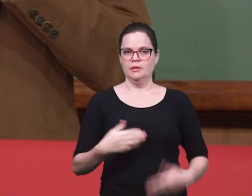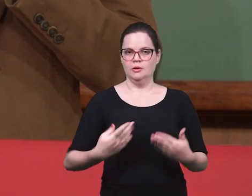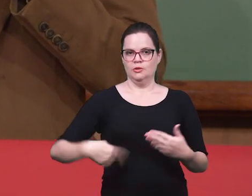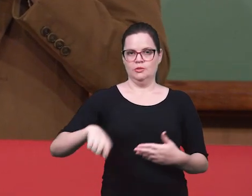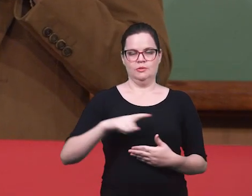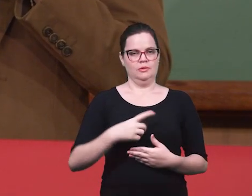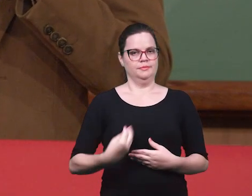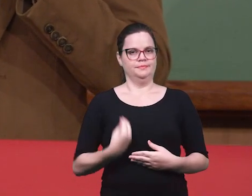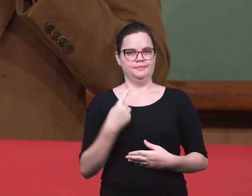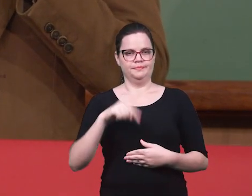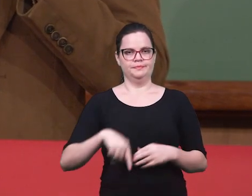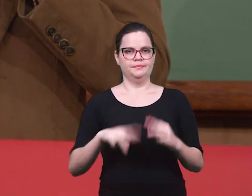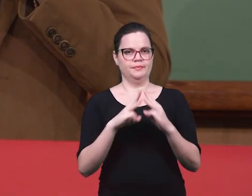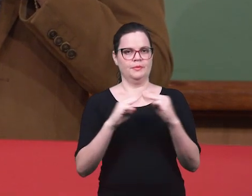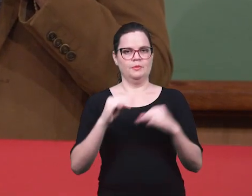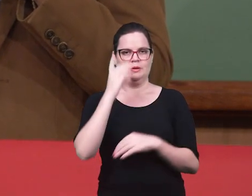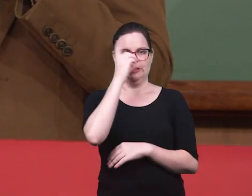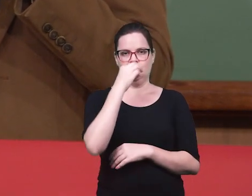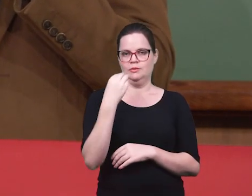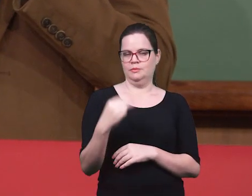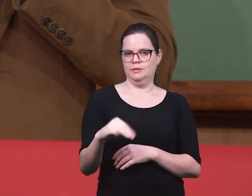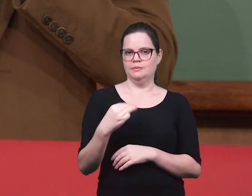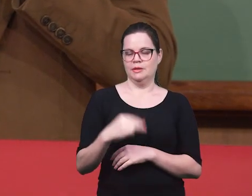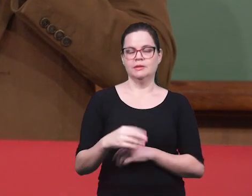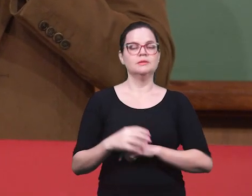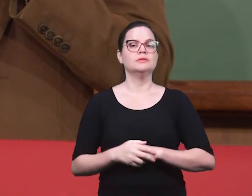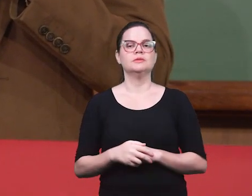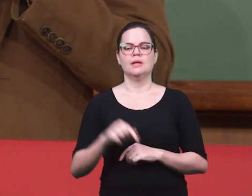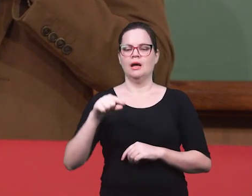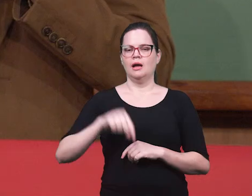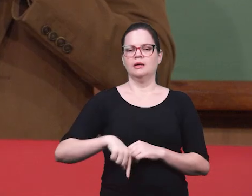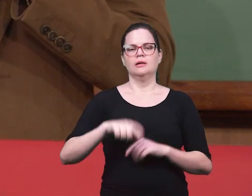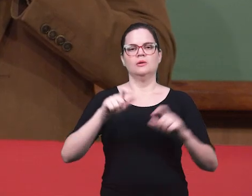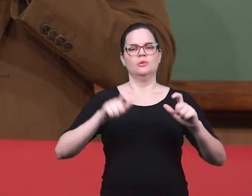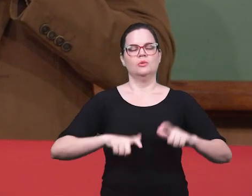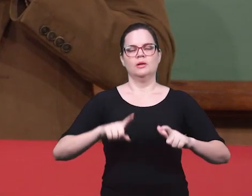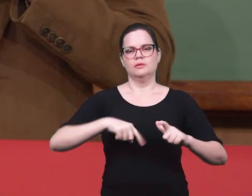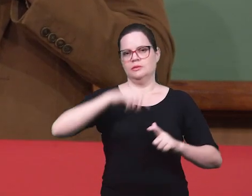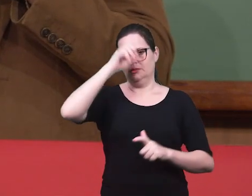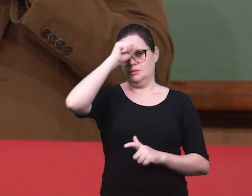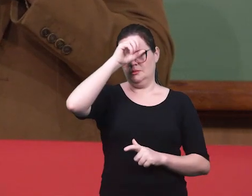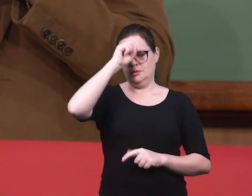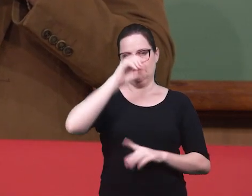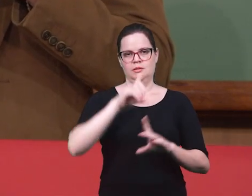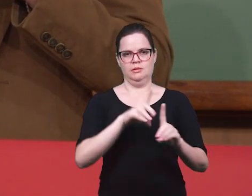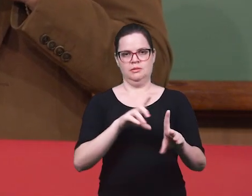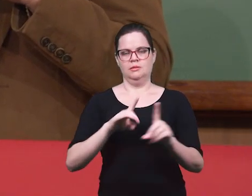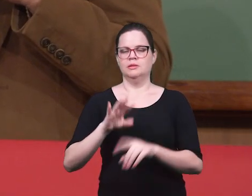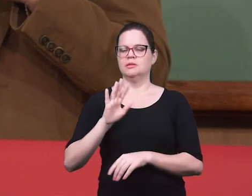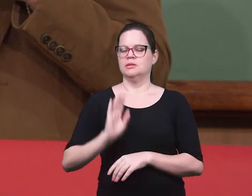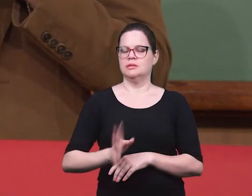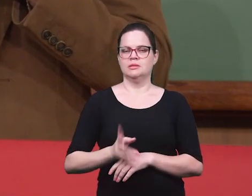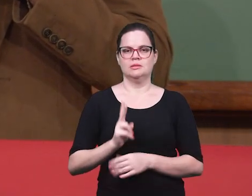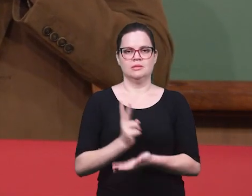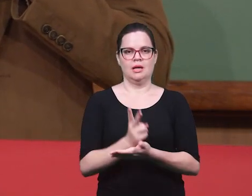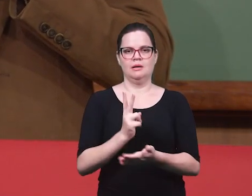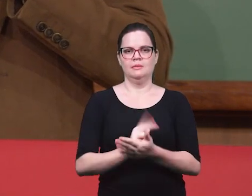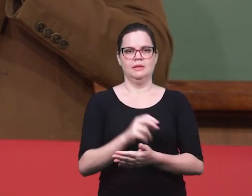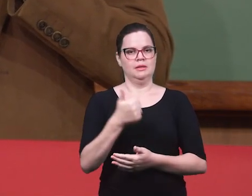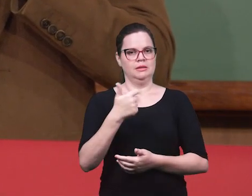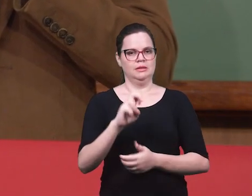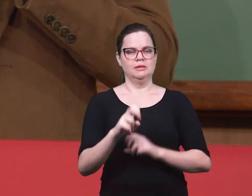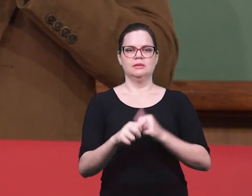a doutrina tem sido levada para os nossos irmãos. Estamos aqui sempre de 15 em 15 dias e